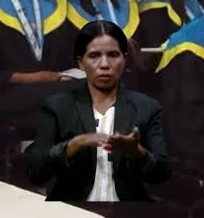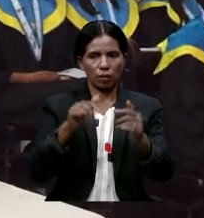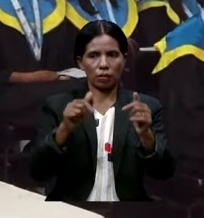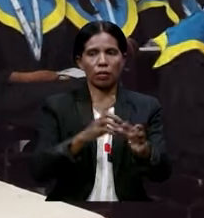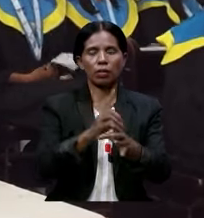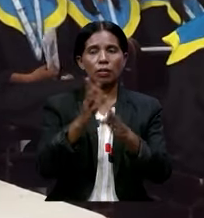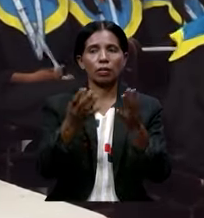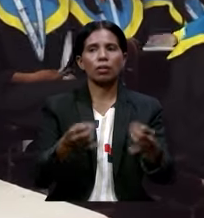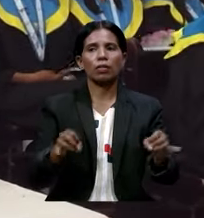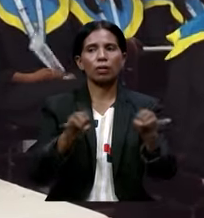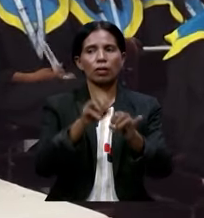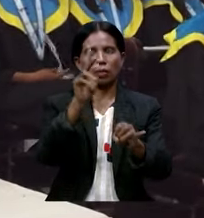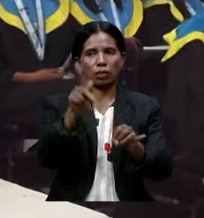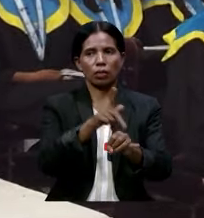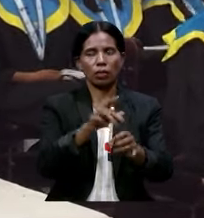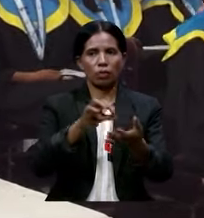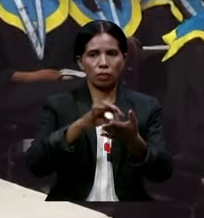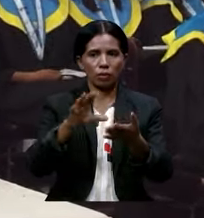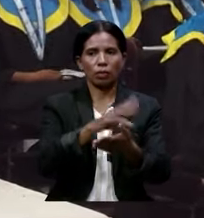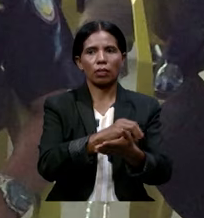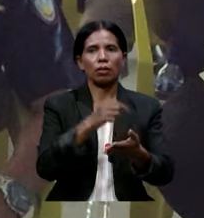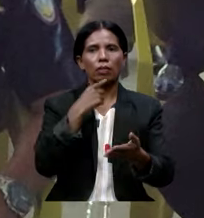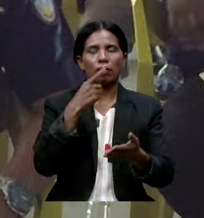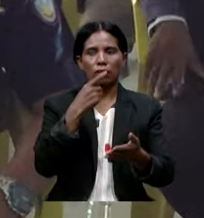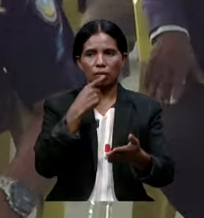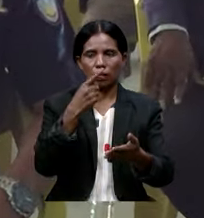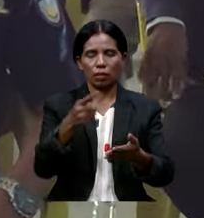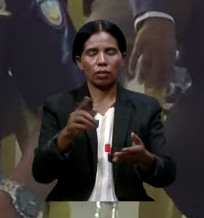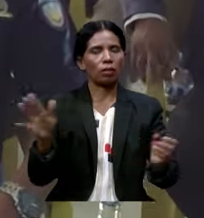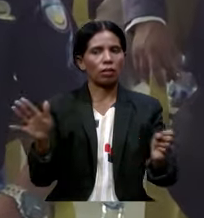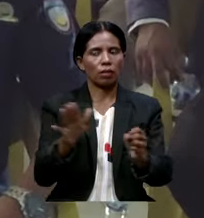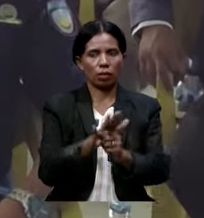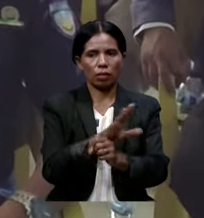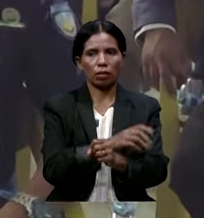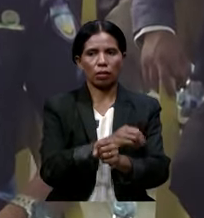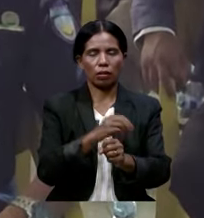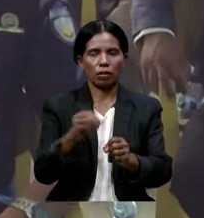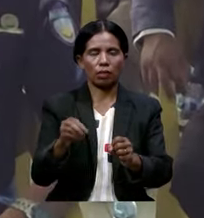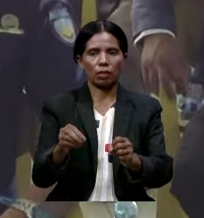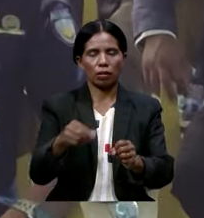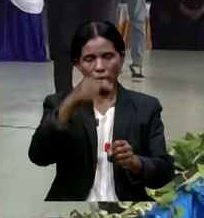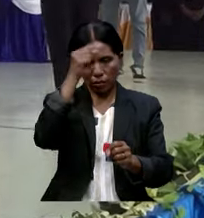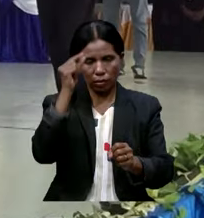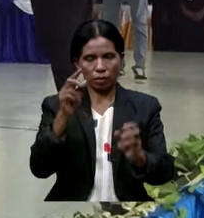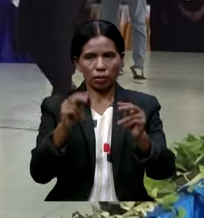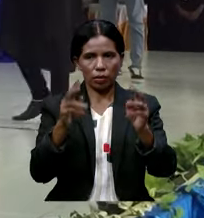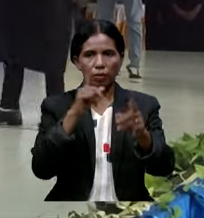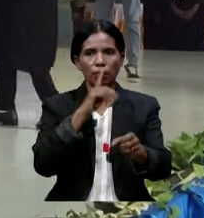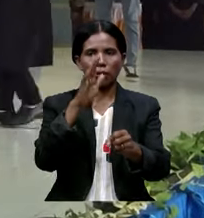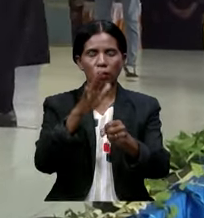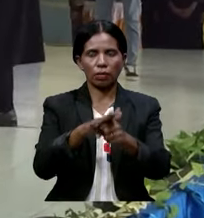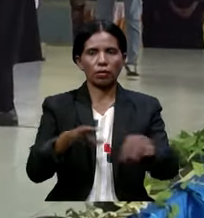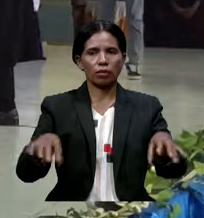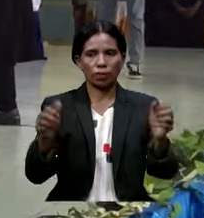Diretor Instituto Católico Formação Professores Baucau Hateten, atu completa diploma graduante precisa compromisso o de